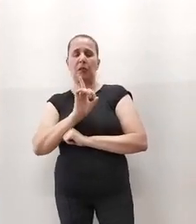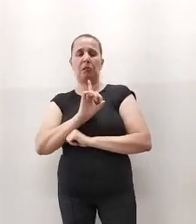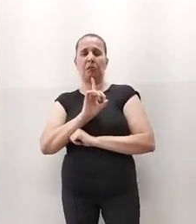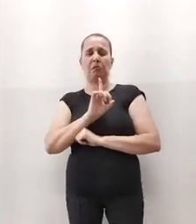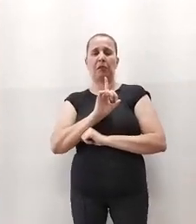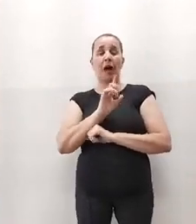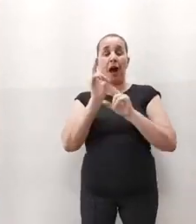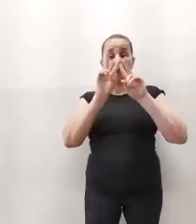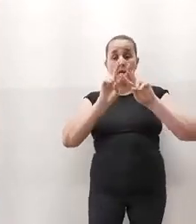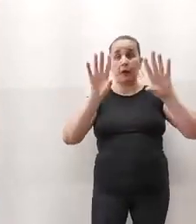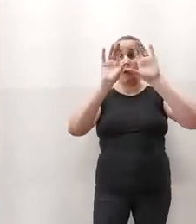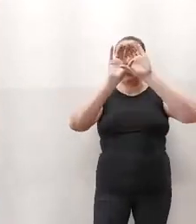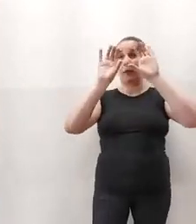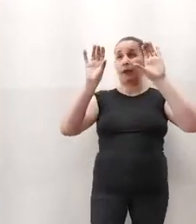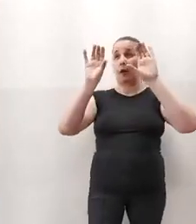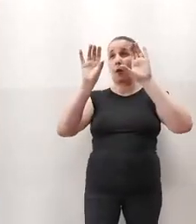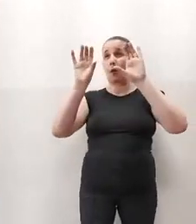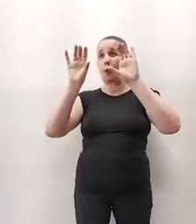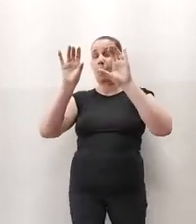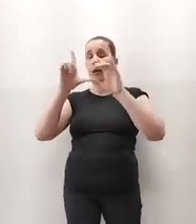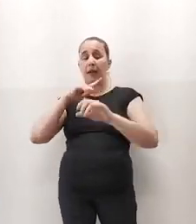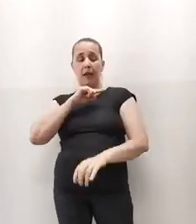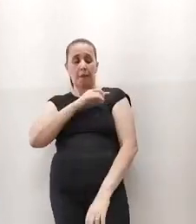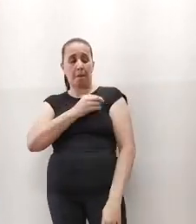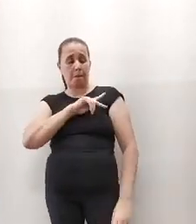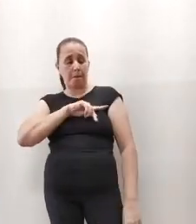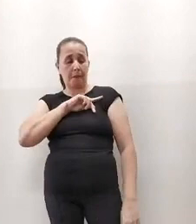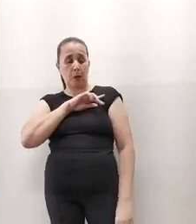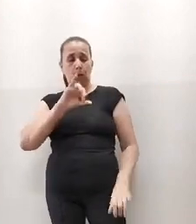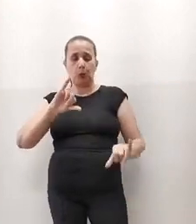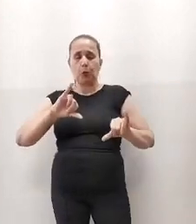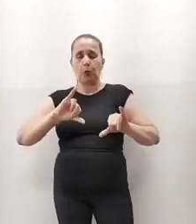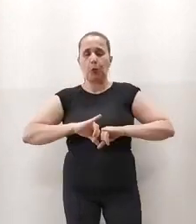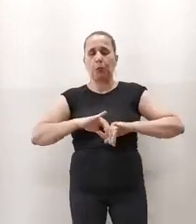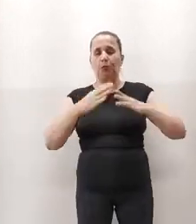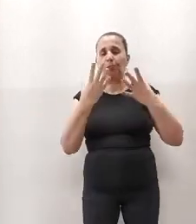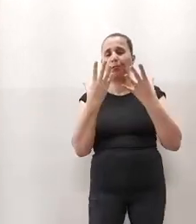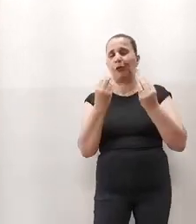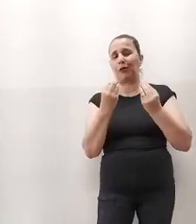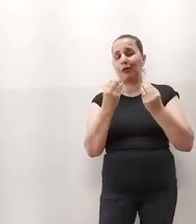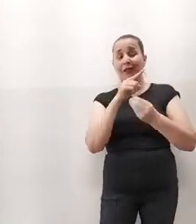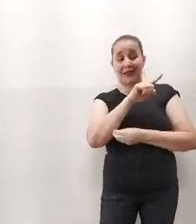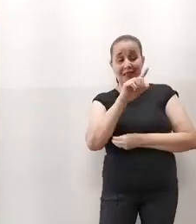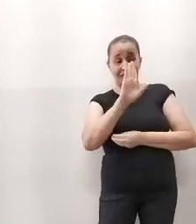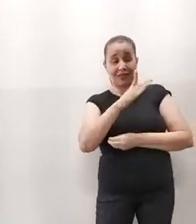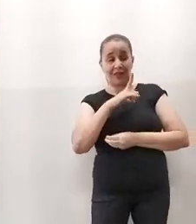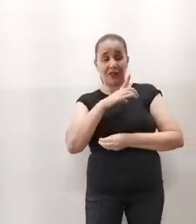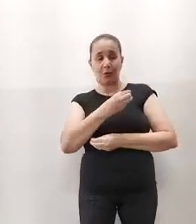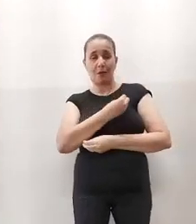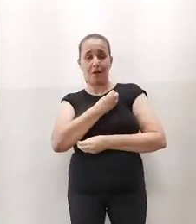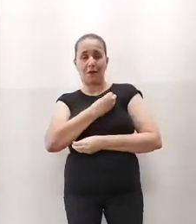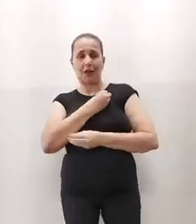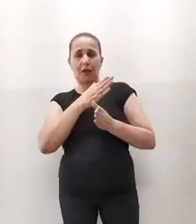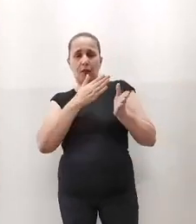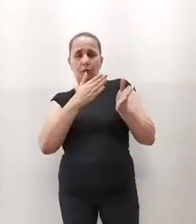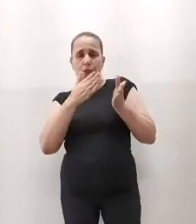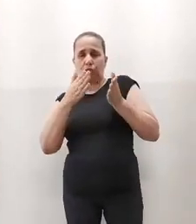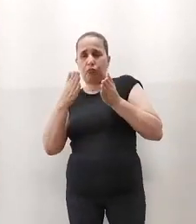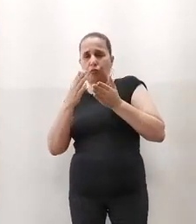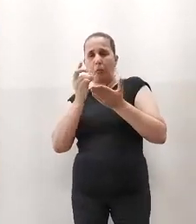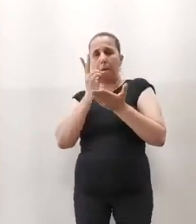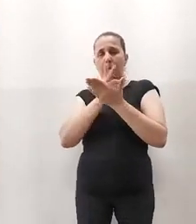A visão celestial custou a vida dele, ó Deus. Ele já tinha uma vida estabelecida,